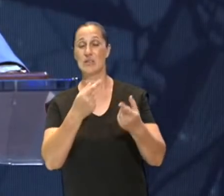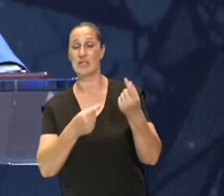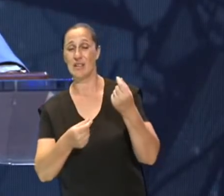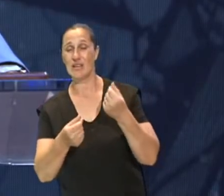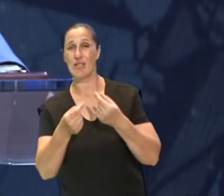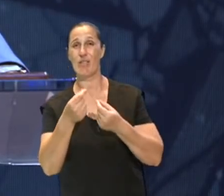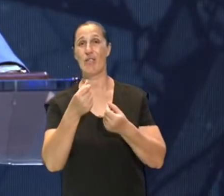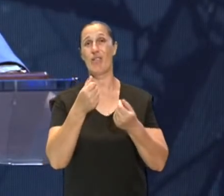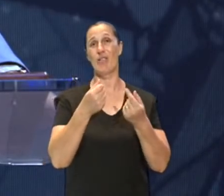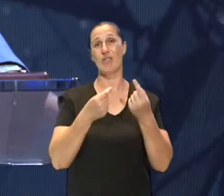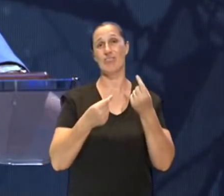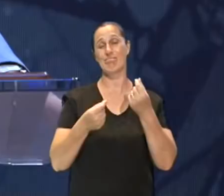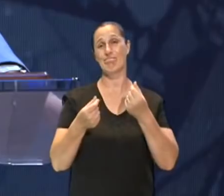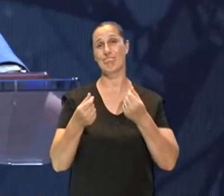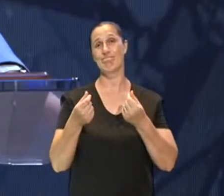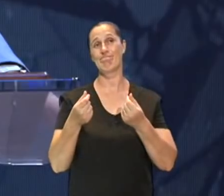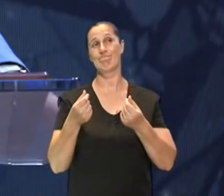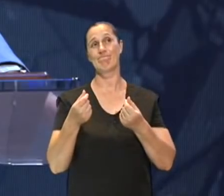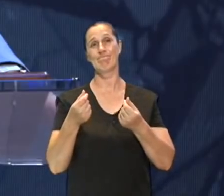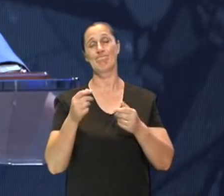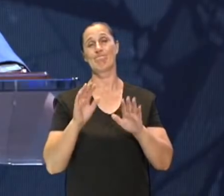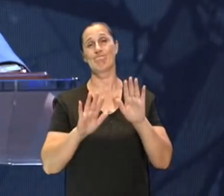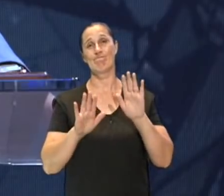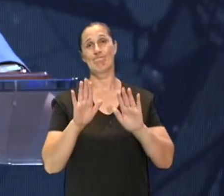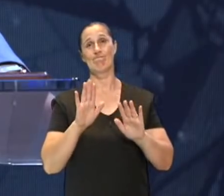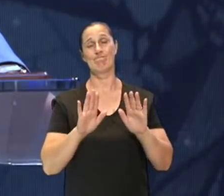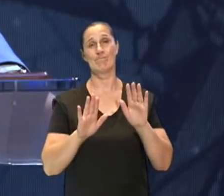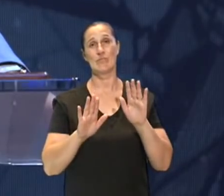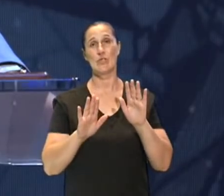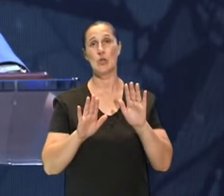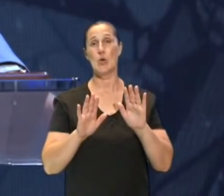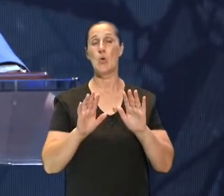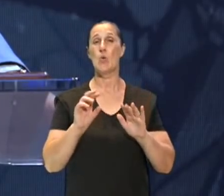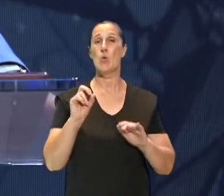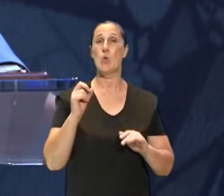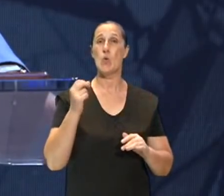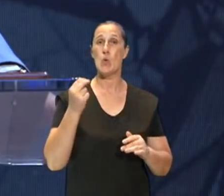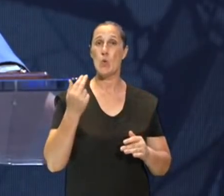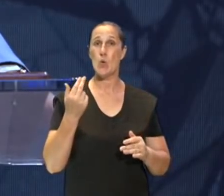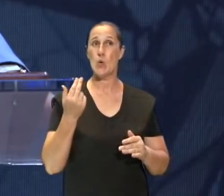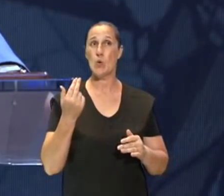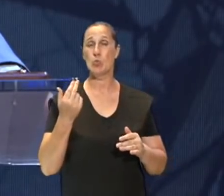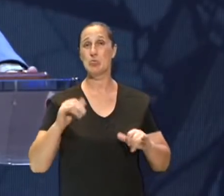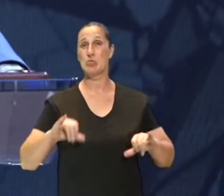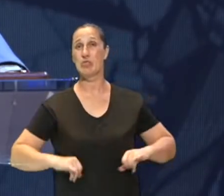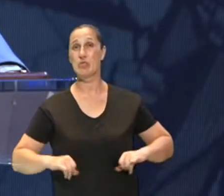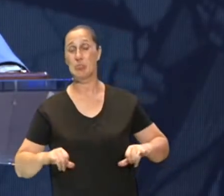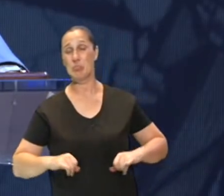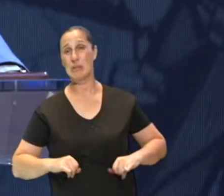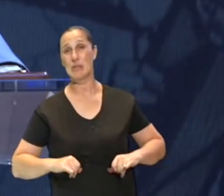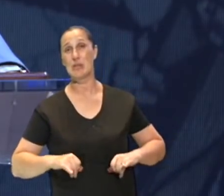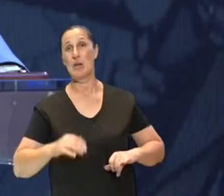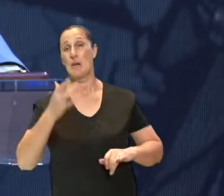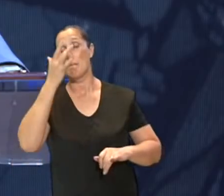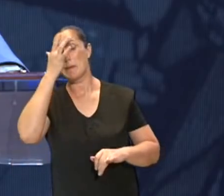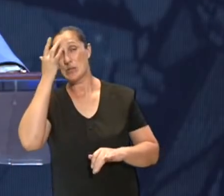Talvez o tempo difícil esteja ao lidar com a dor de alguém que partiu.